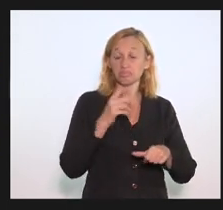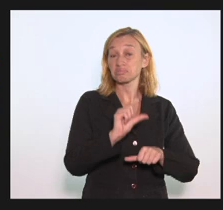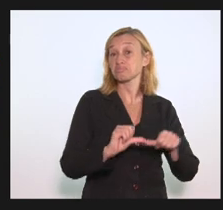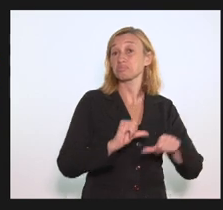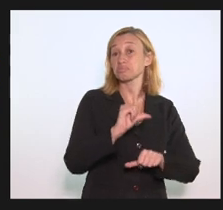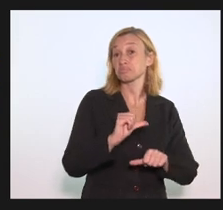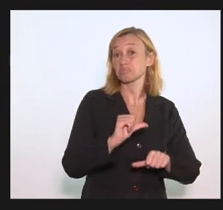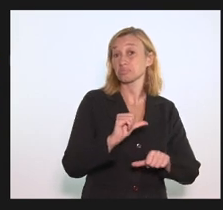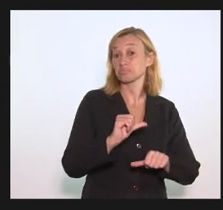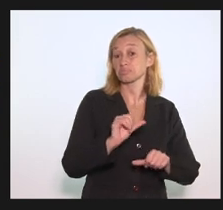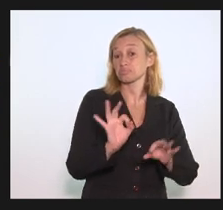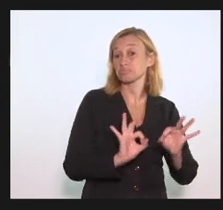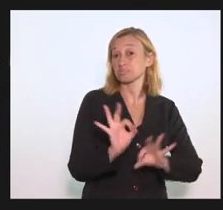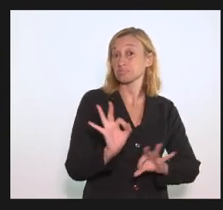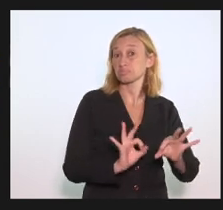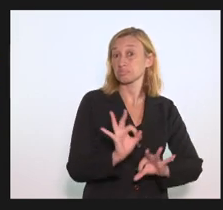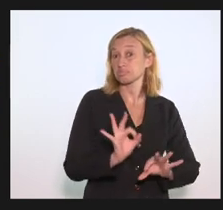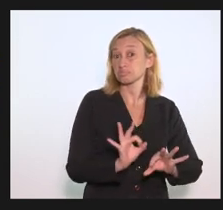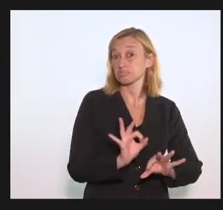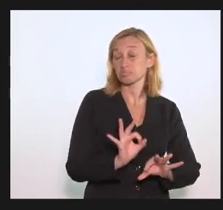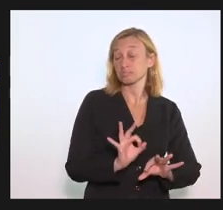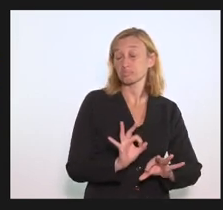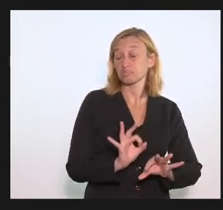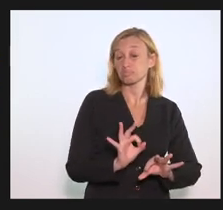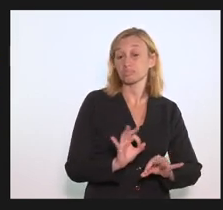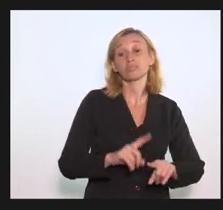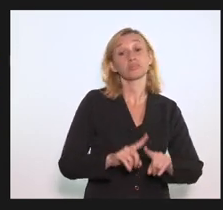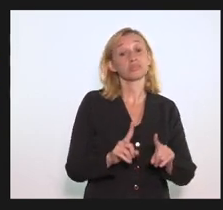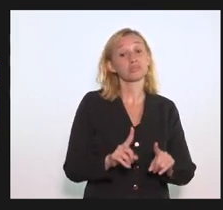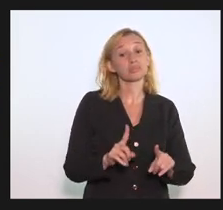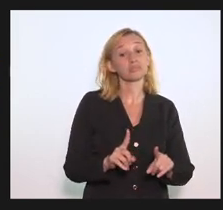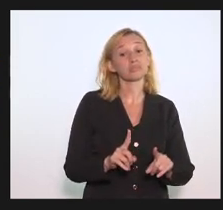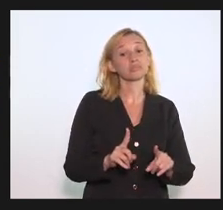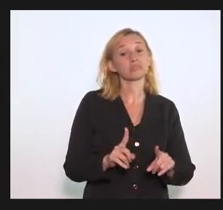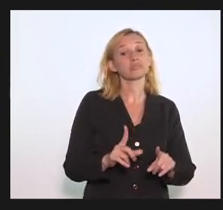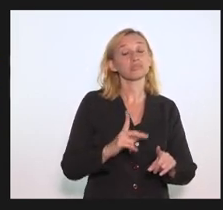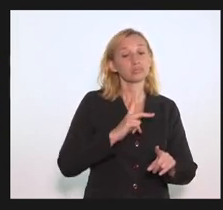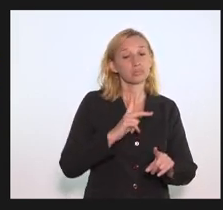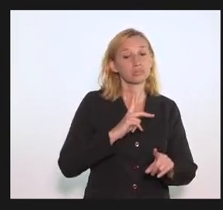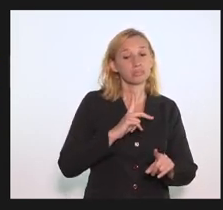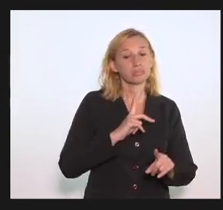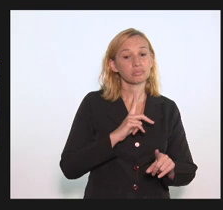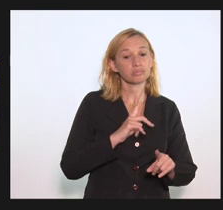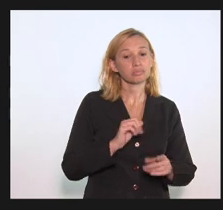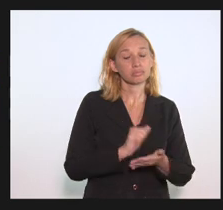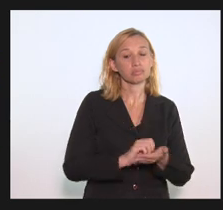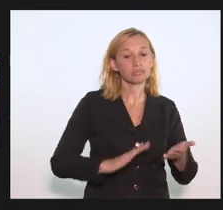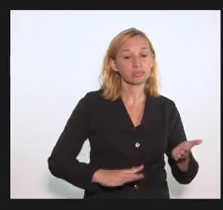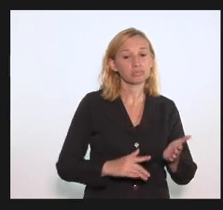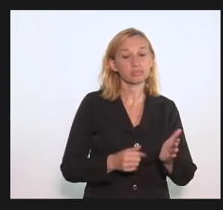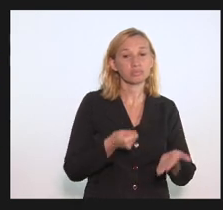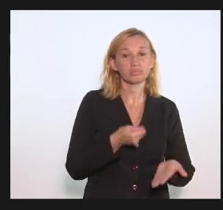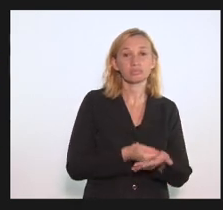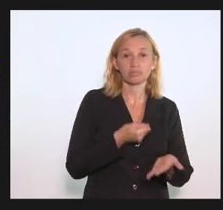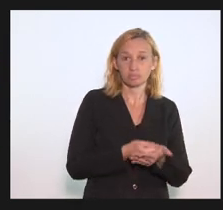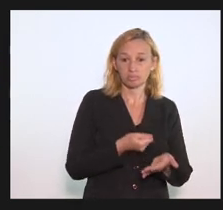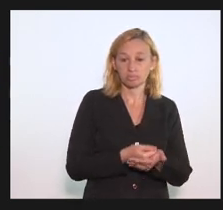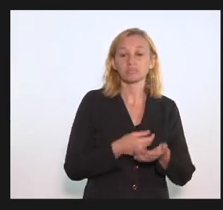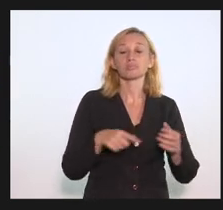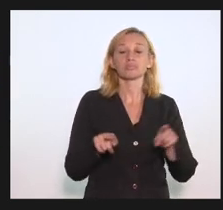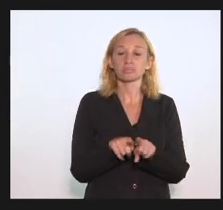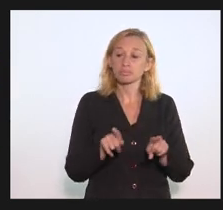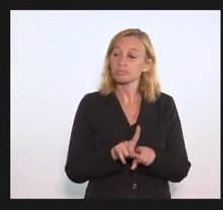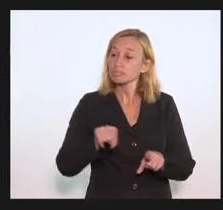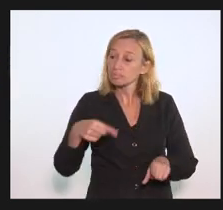no plano, no projeto, na metodologia, mas é o que a própria dinâmica vai exigir. Outra